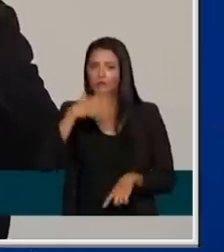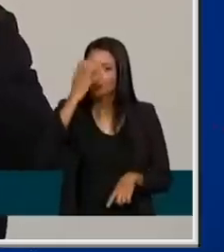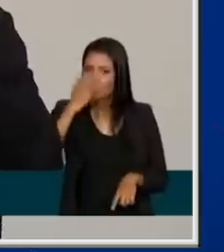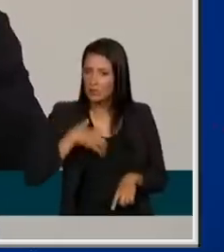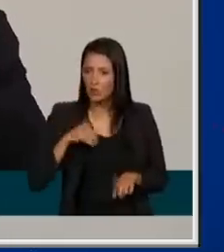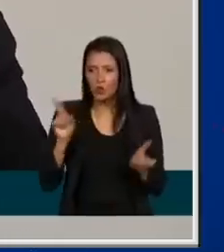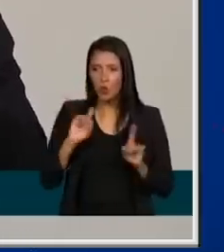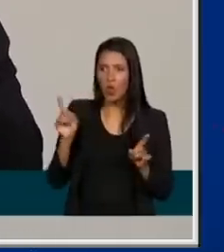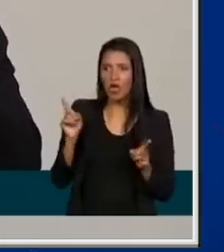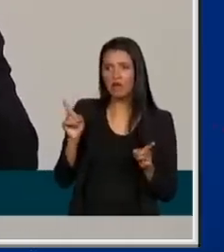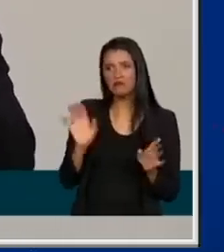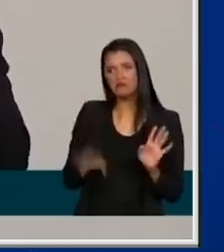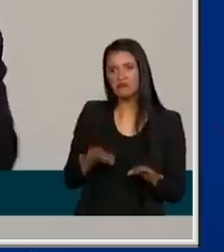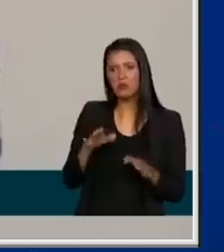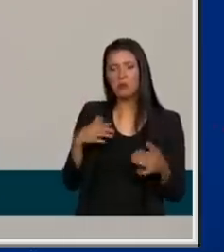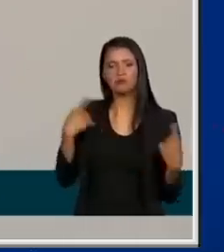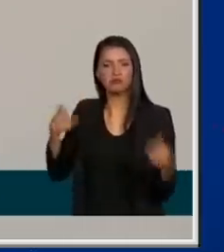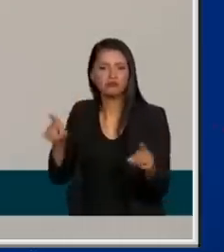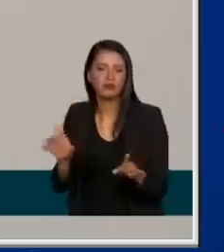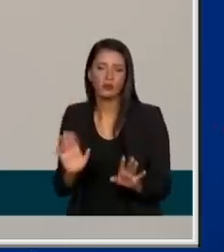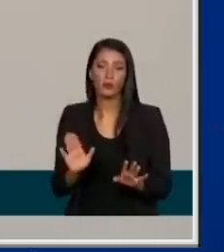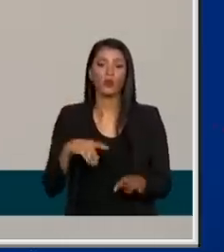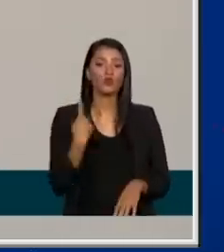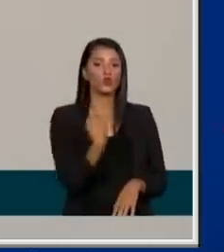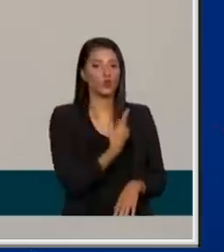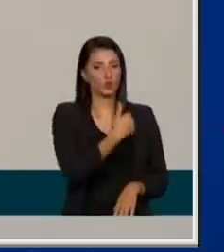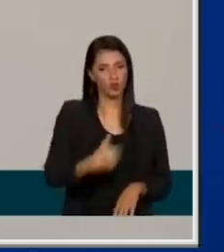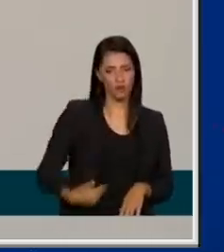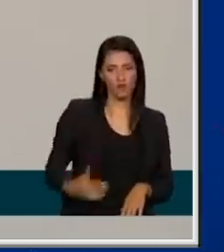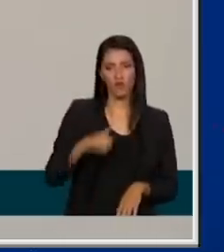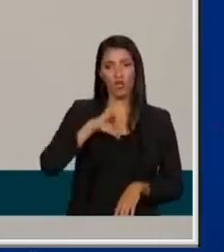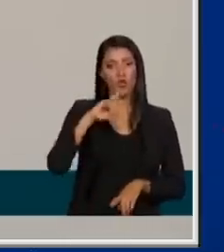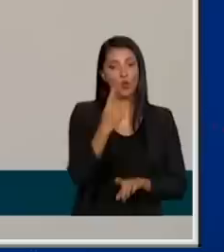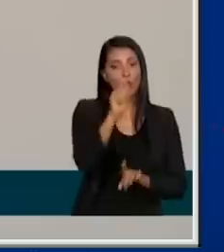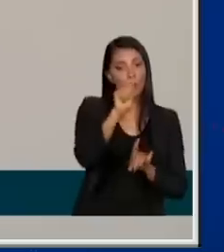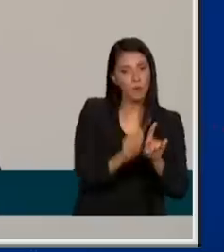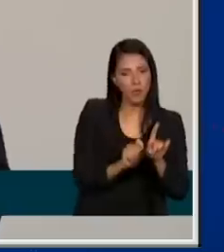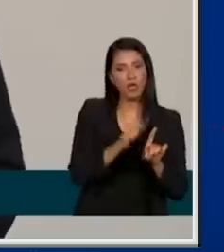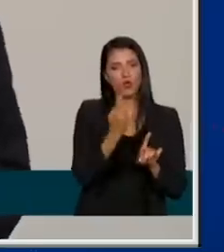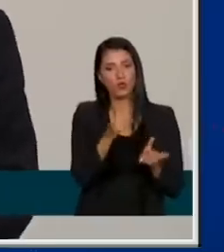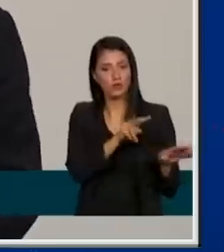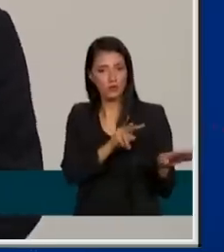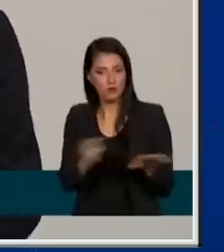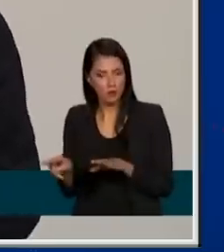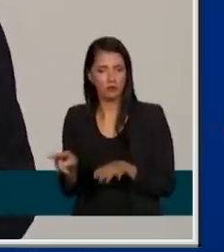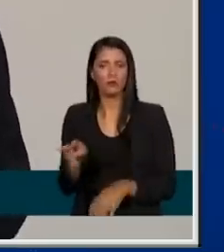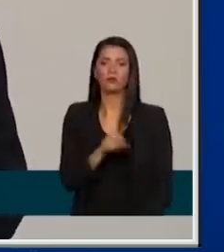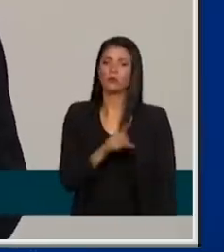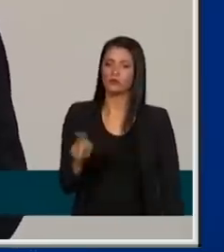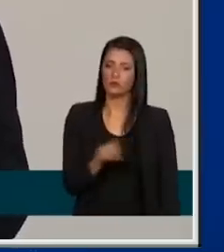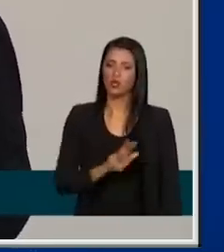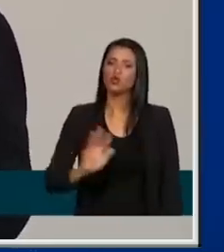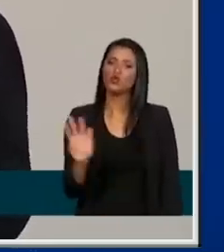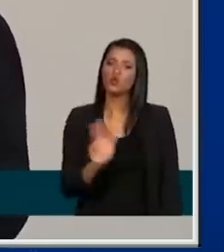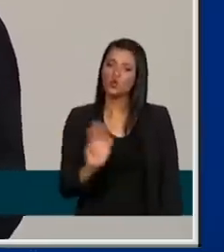deve estar chega em casa deve abrir a geladeira deve começar a falar também e quem fala demais a gente já sabe o